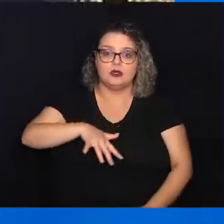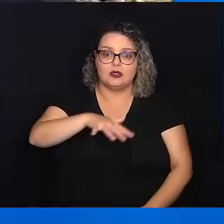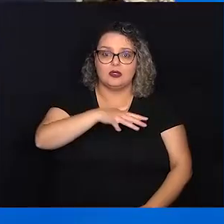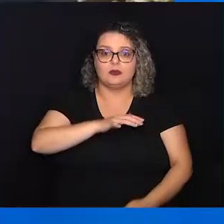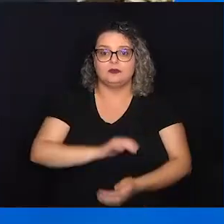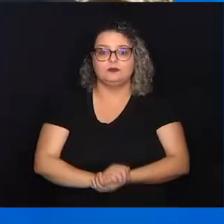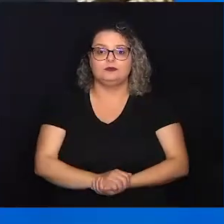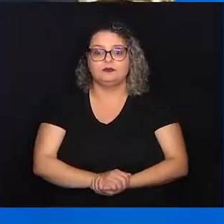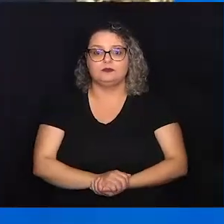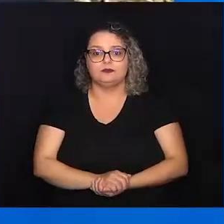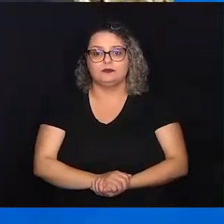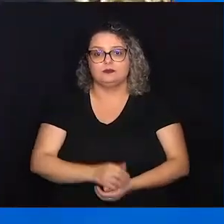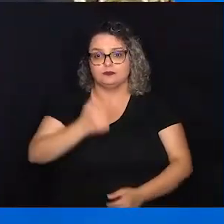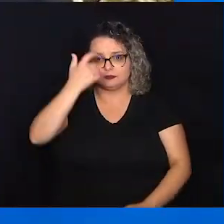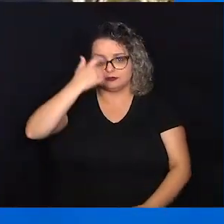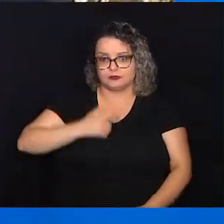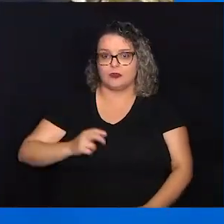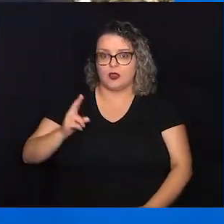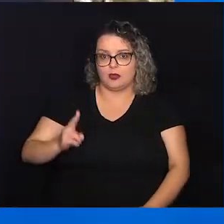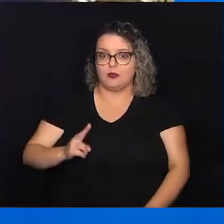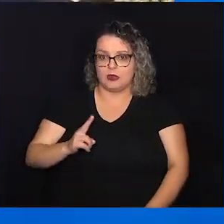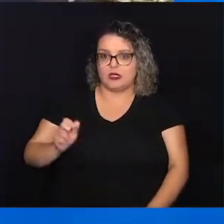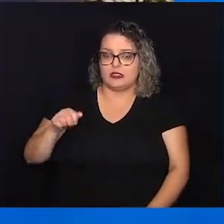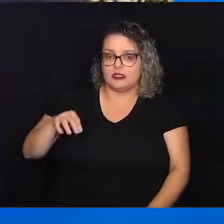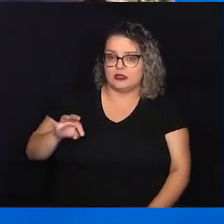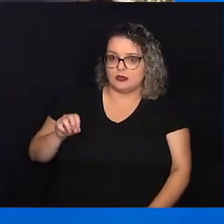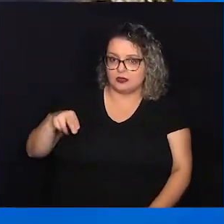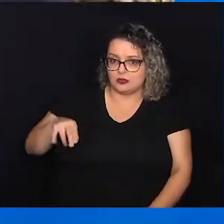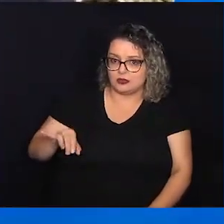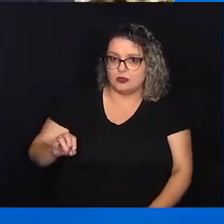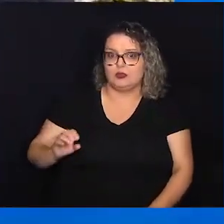região. Então eu, Padre Antônio,